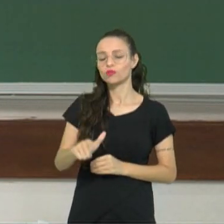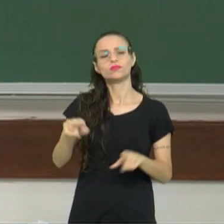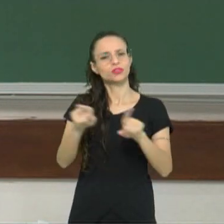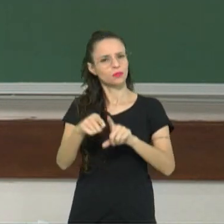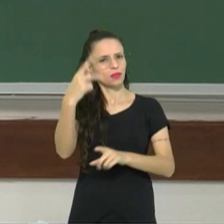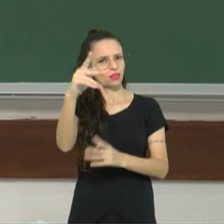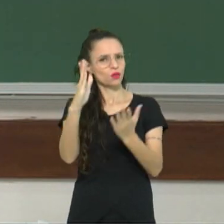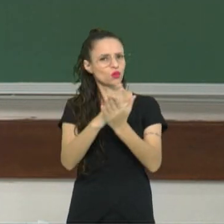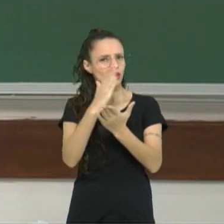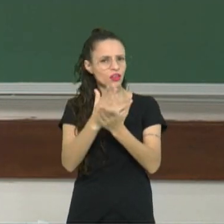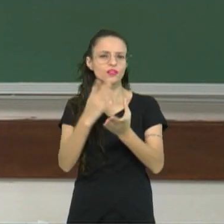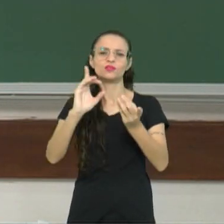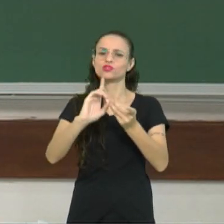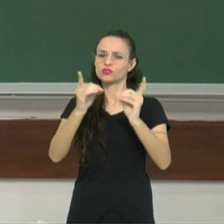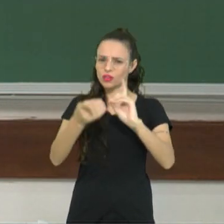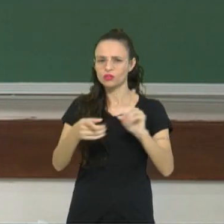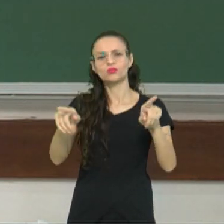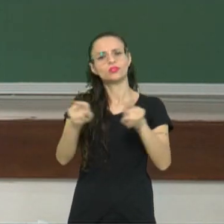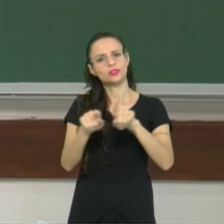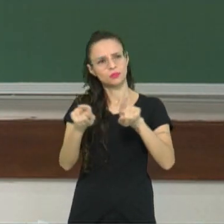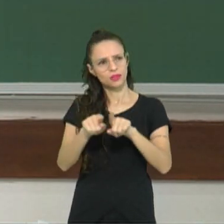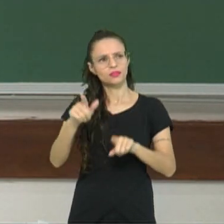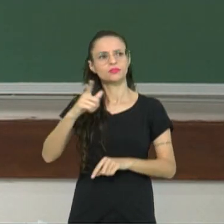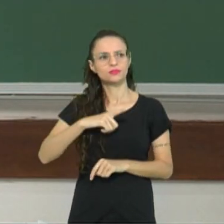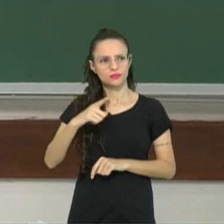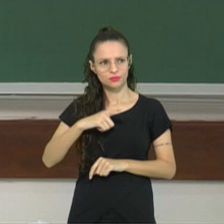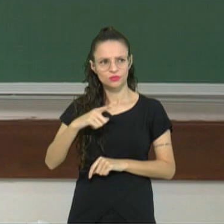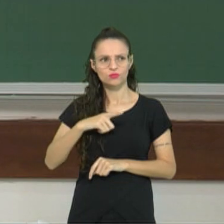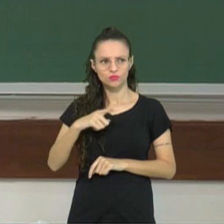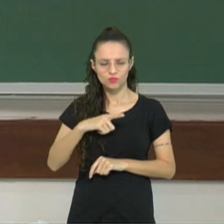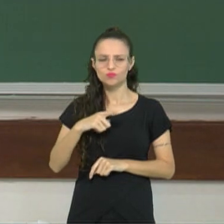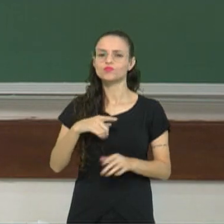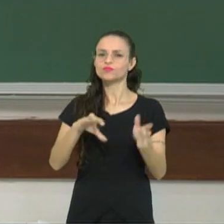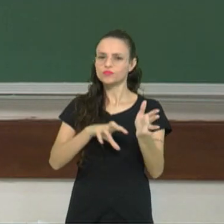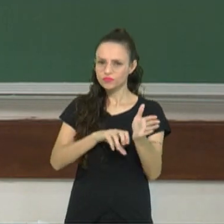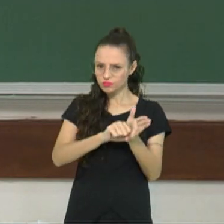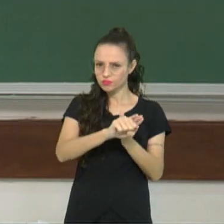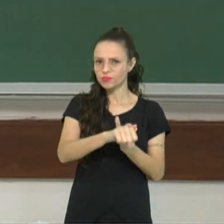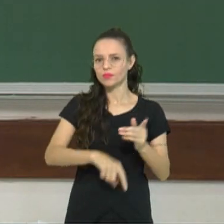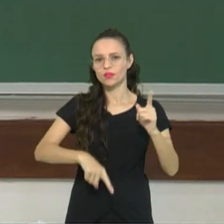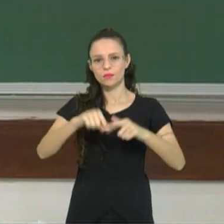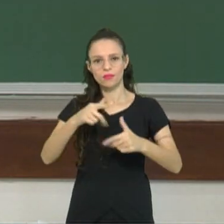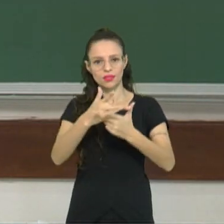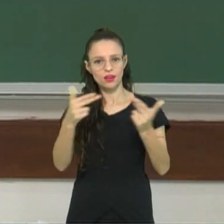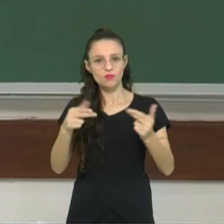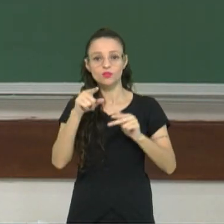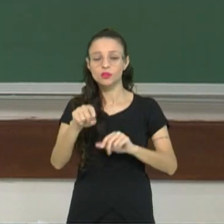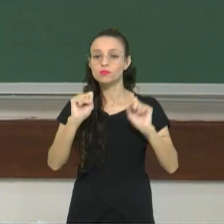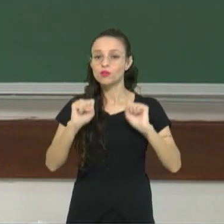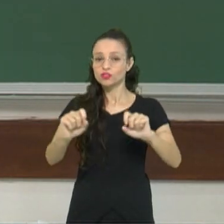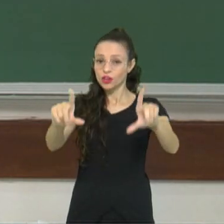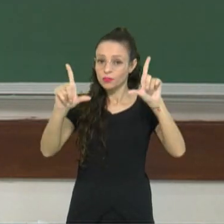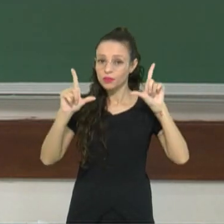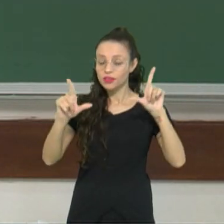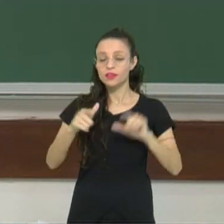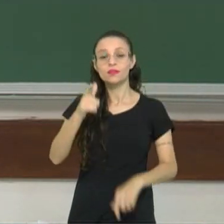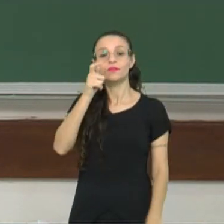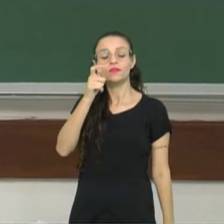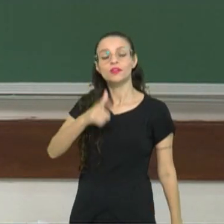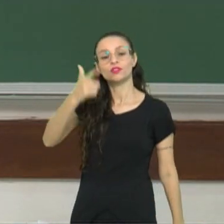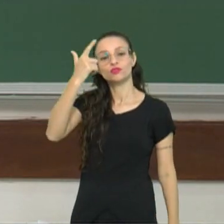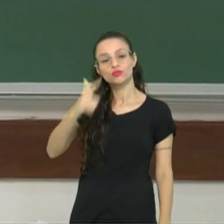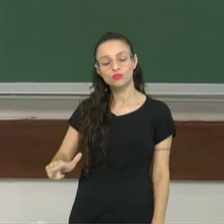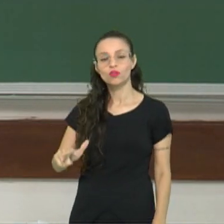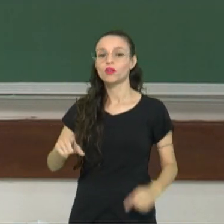didático em casa, também tem no Google Sala de Aula os materiais, você pode acessar e rever, né,